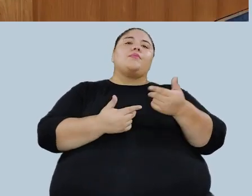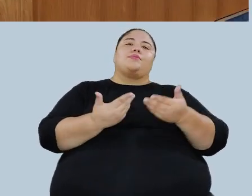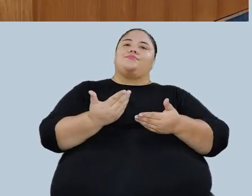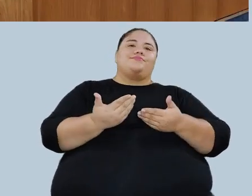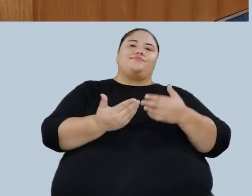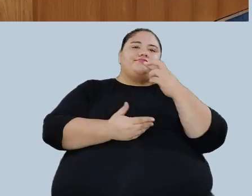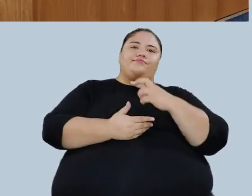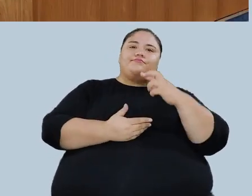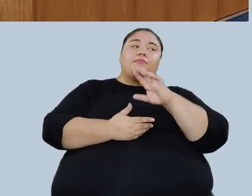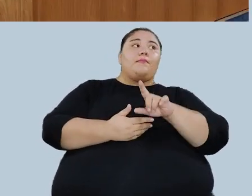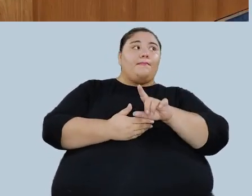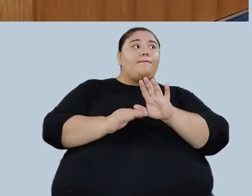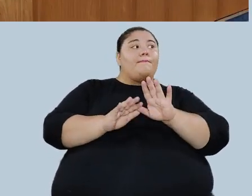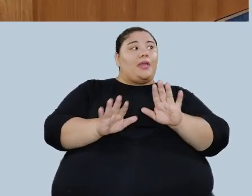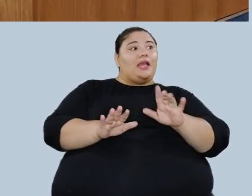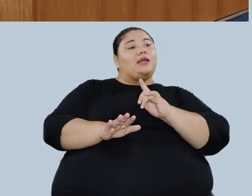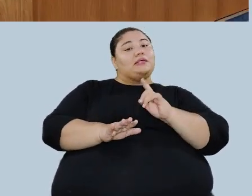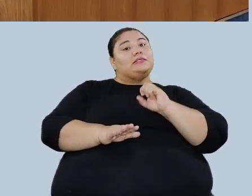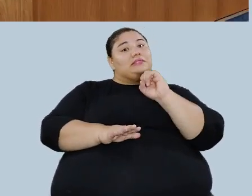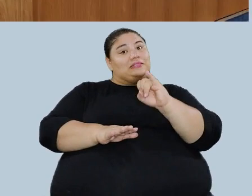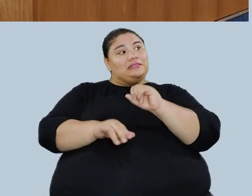Não. Mas elas também seriam